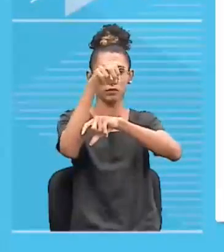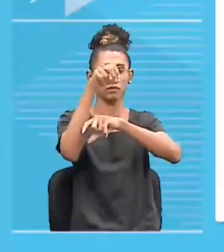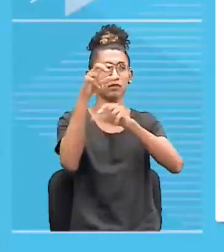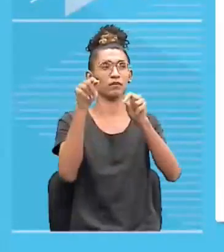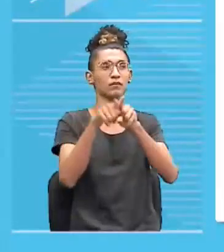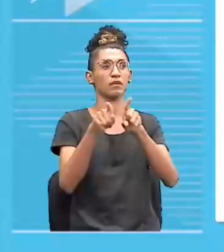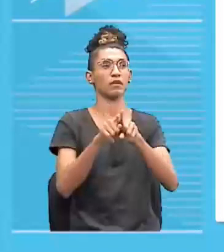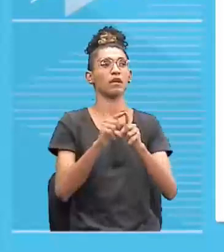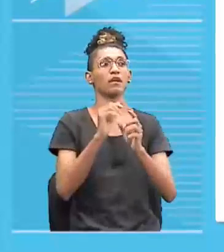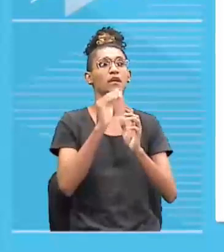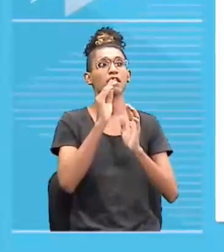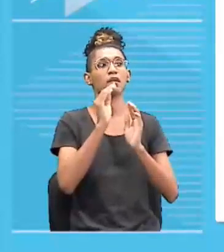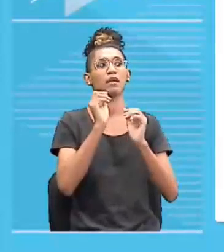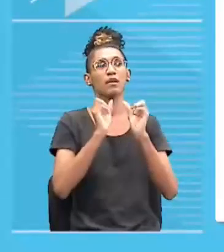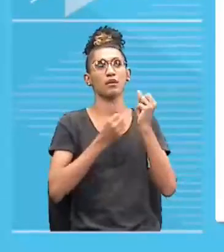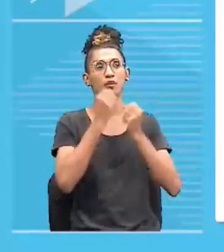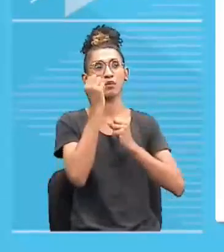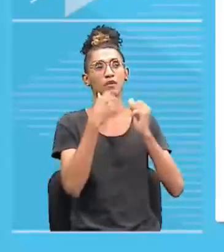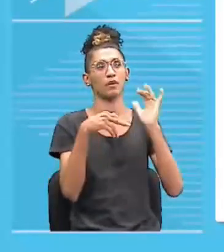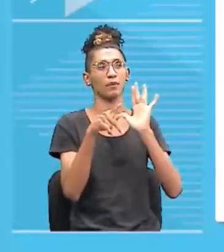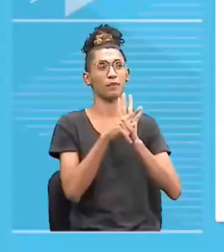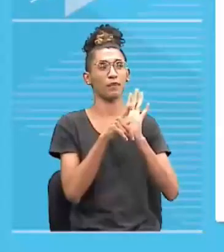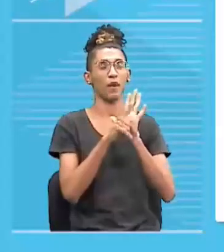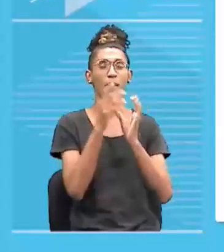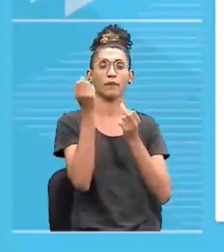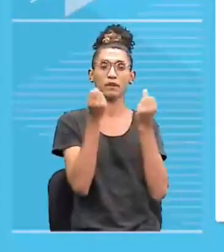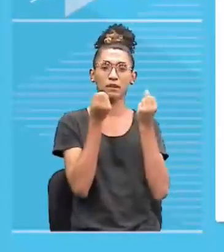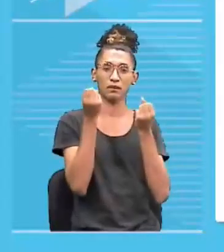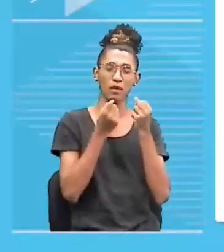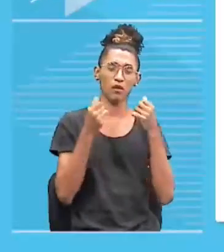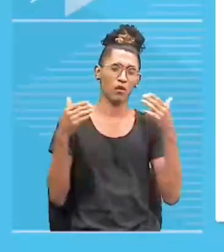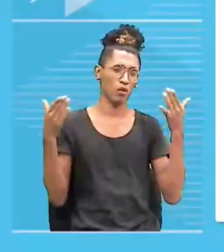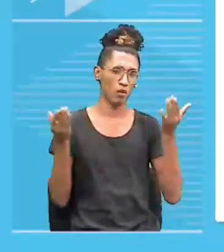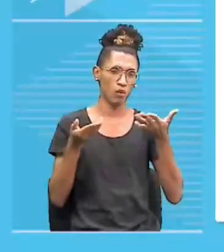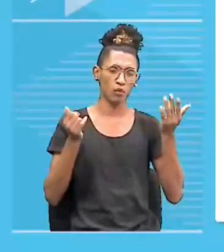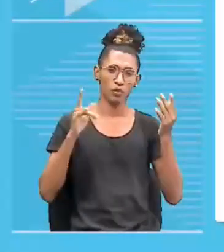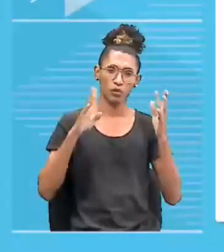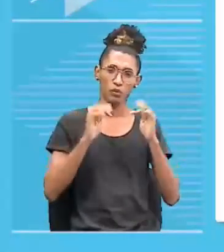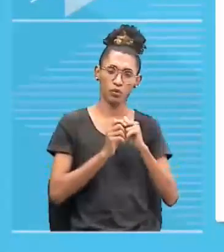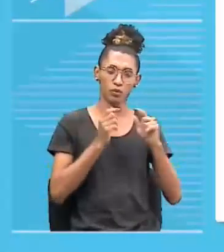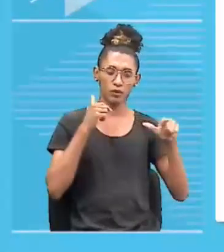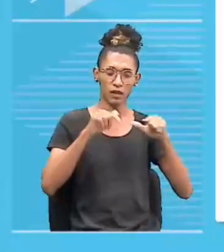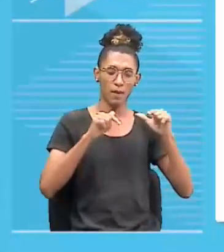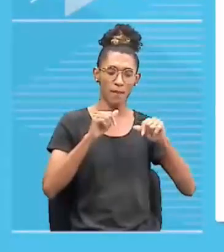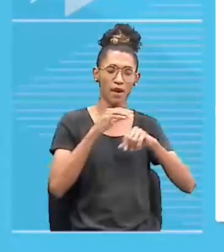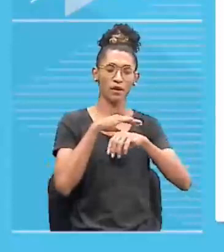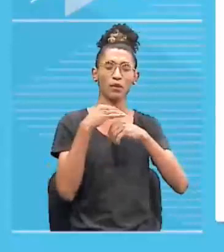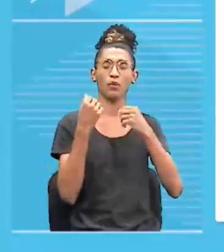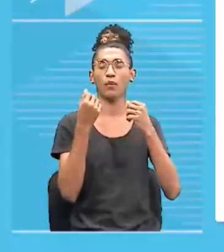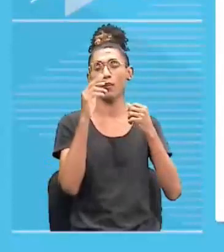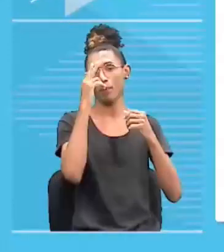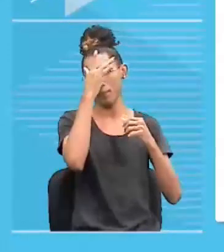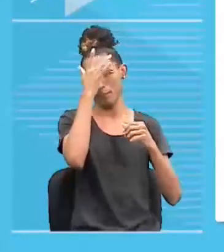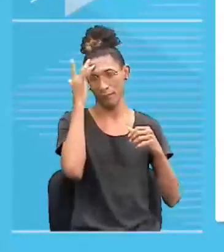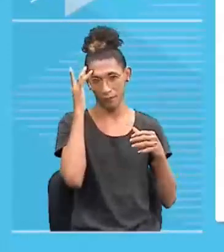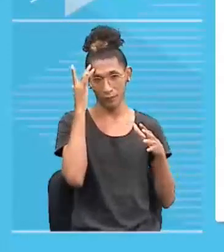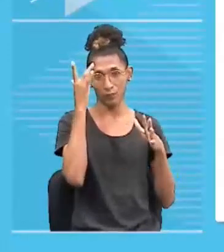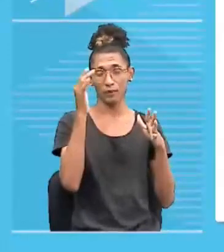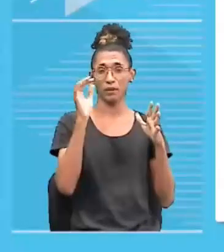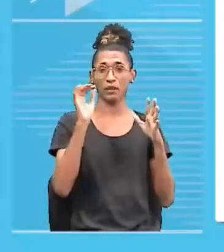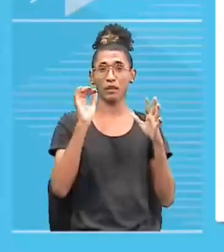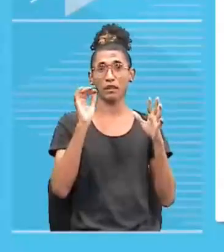galerinha, hoje todo o trabalho braçal, todo o trabalho, entre aspas, né,